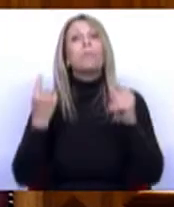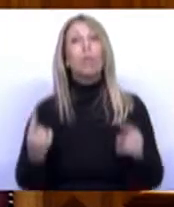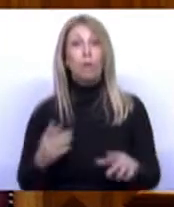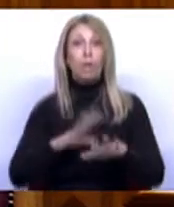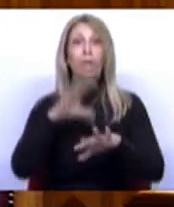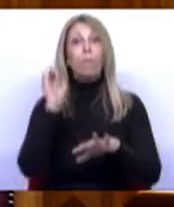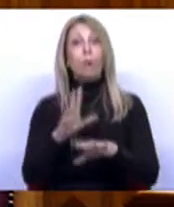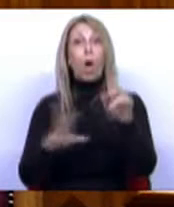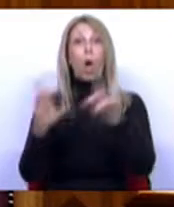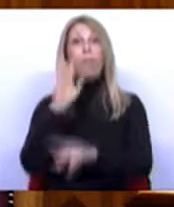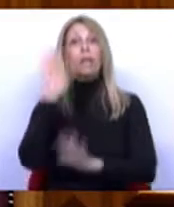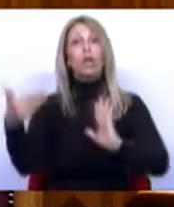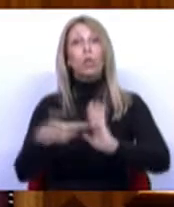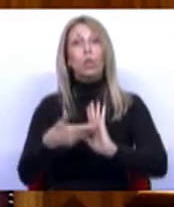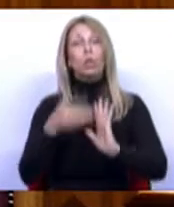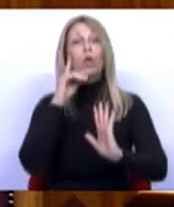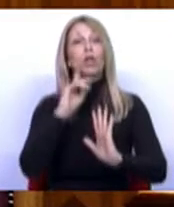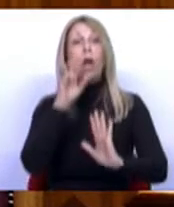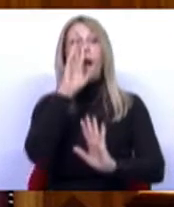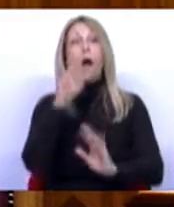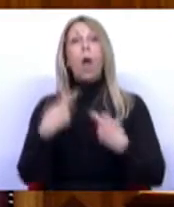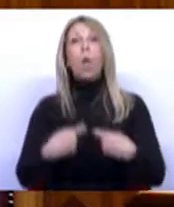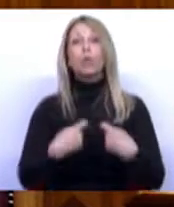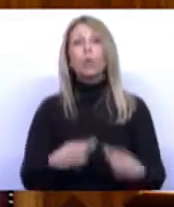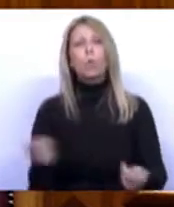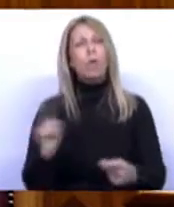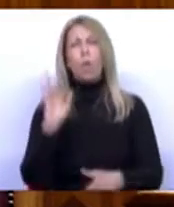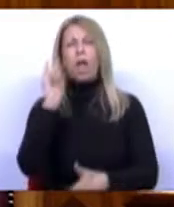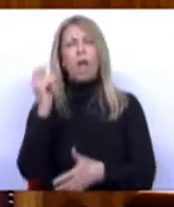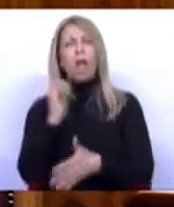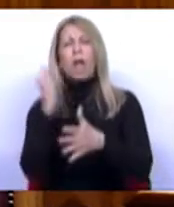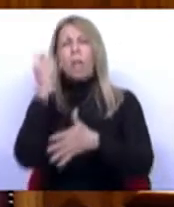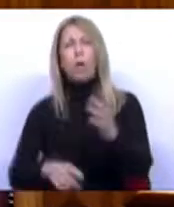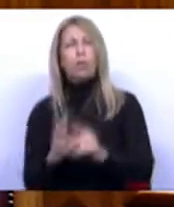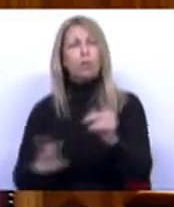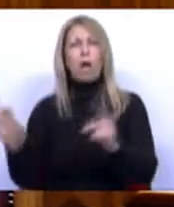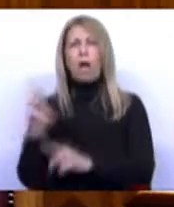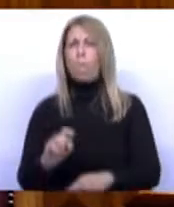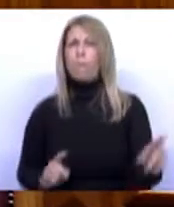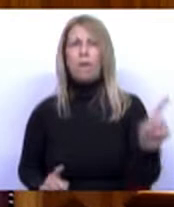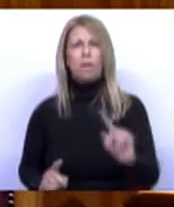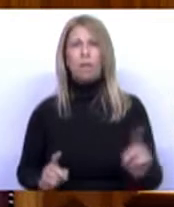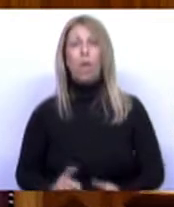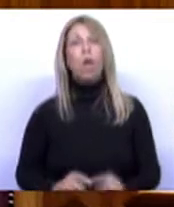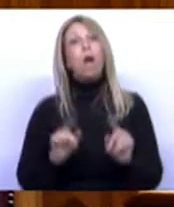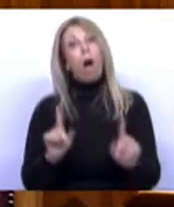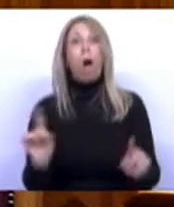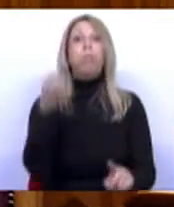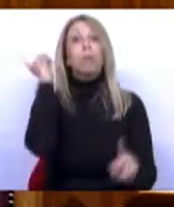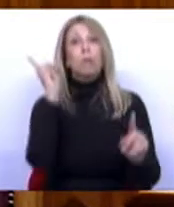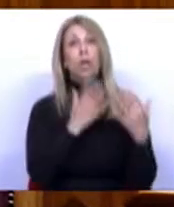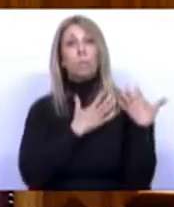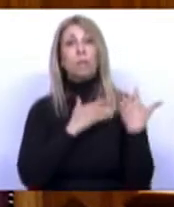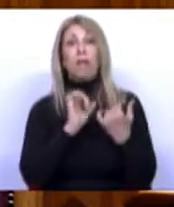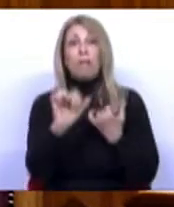das introduções ao consumo e não se deve com nenhum aumento de impostos. Portanto, Sr. Deputado, talvez a vossa irresponsabilidade possa ser